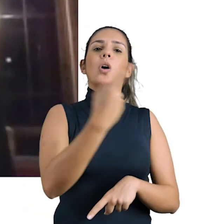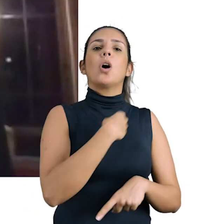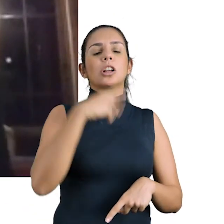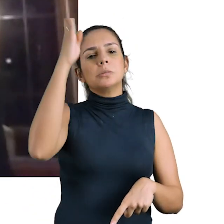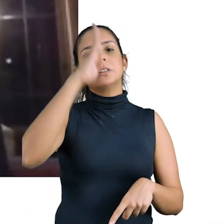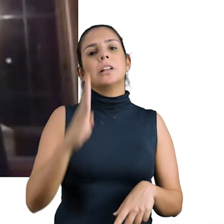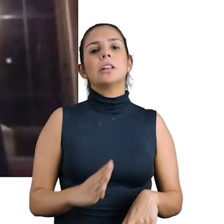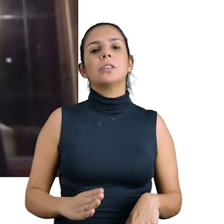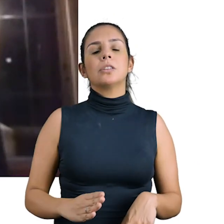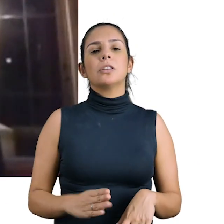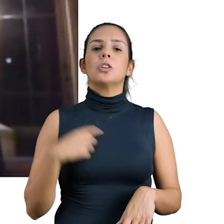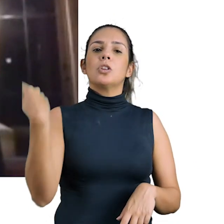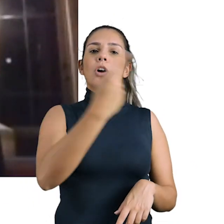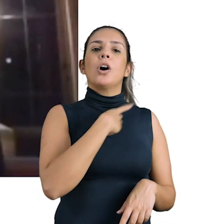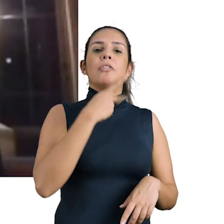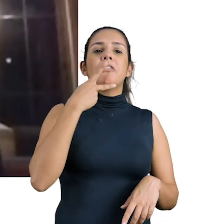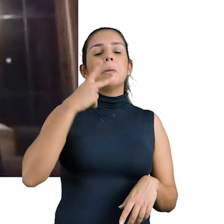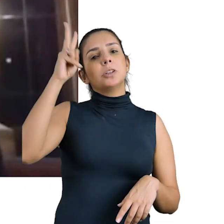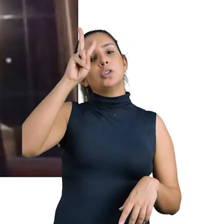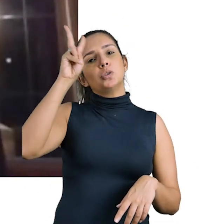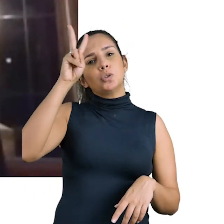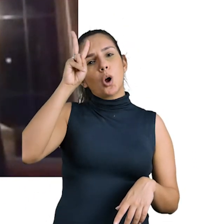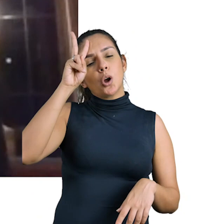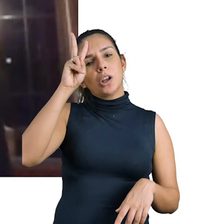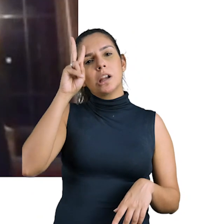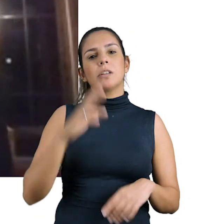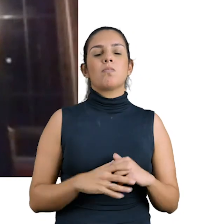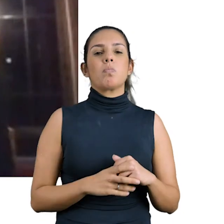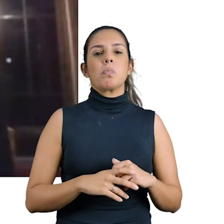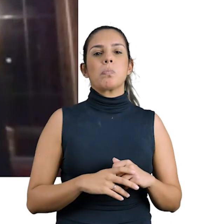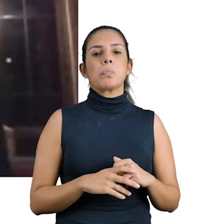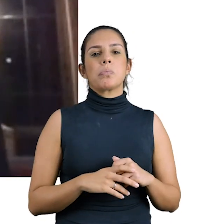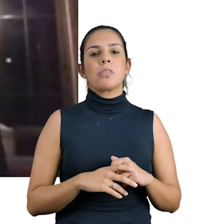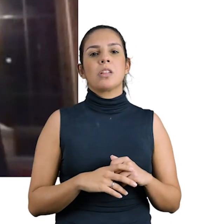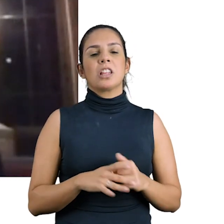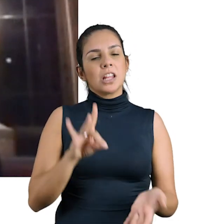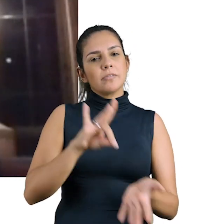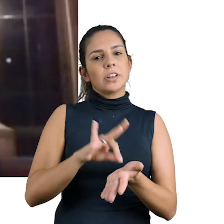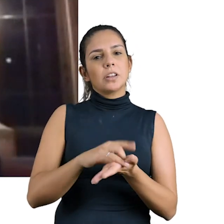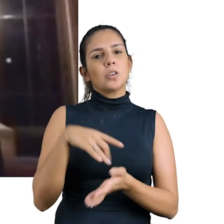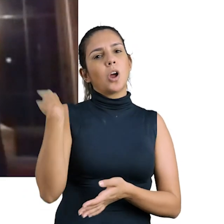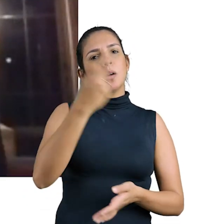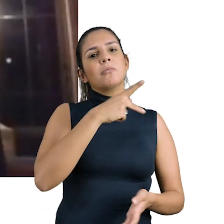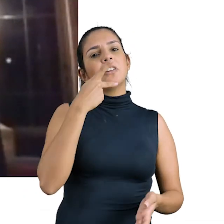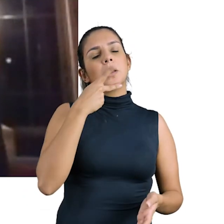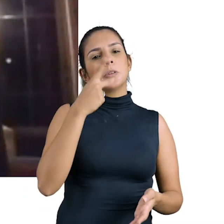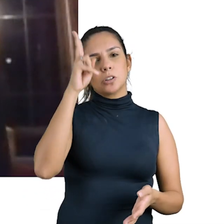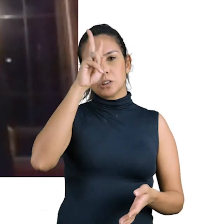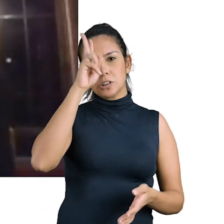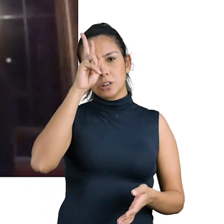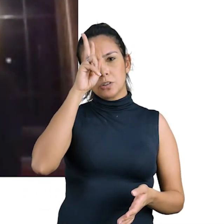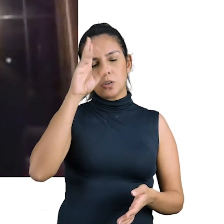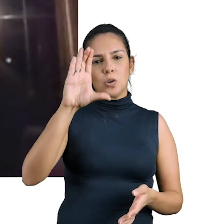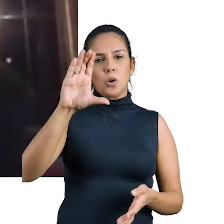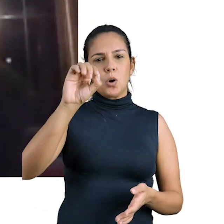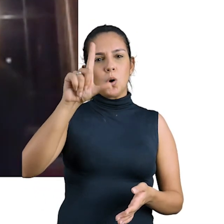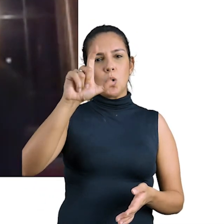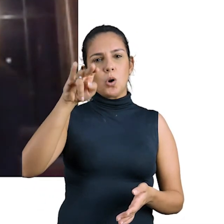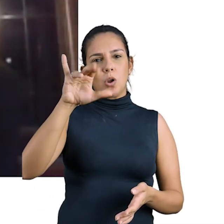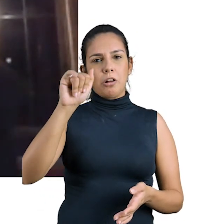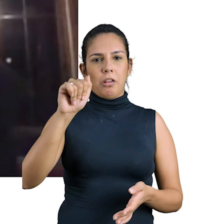nós, brasileiros, quando nós falamos de história universal, né, na verdade nós falamos de uma história